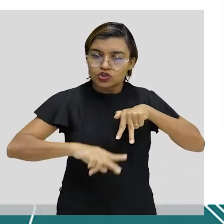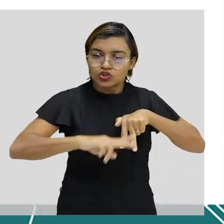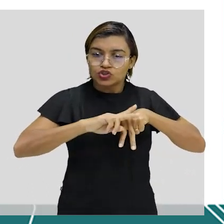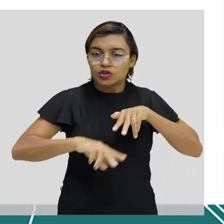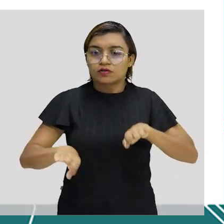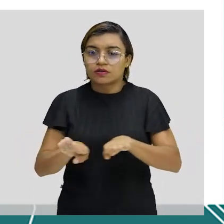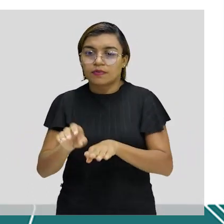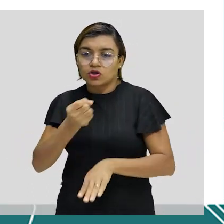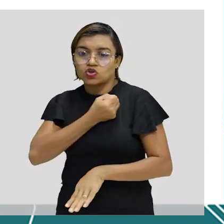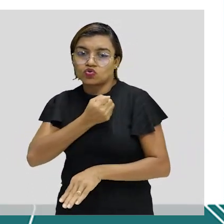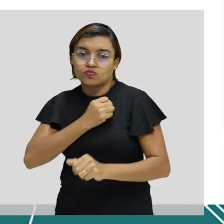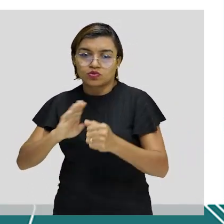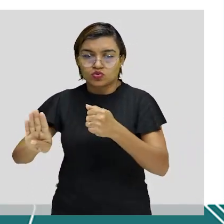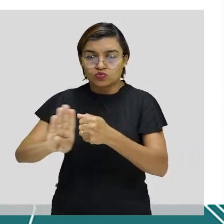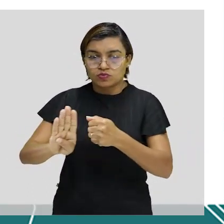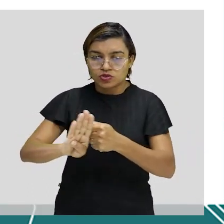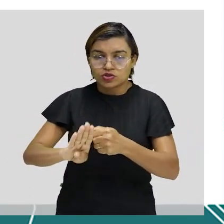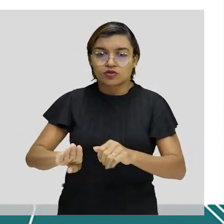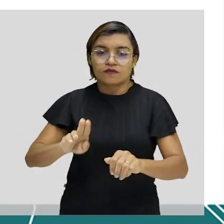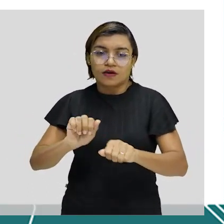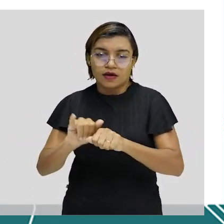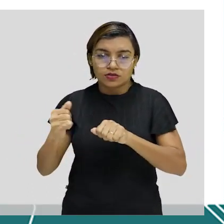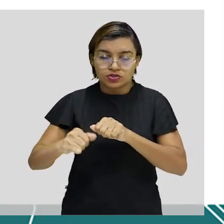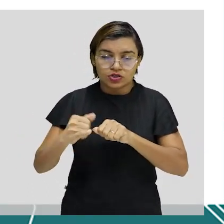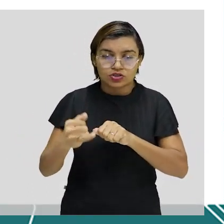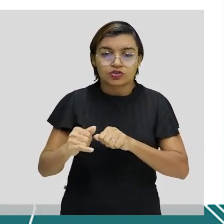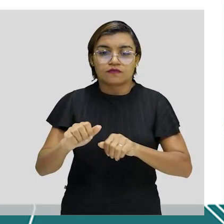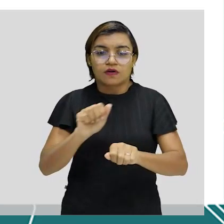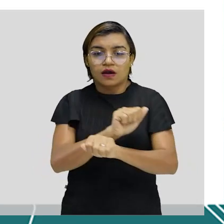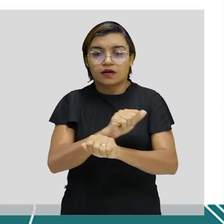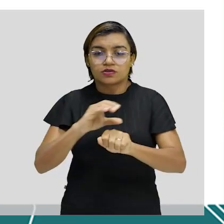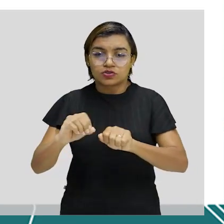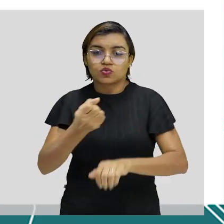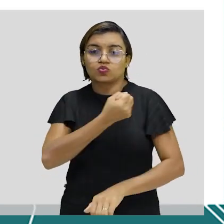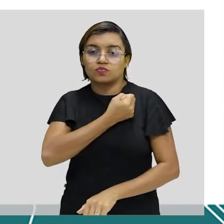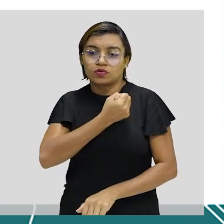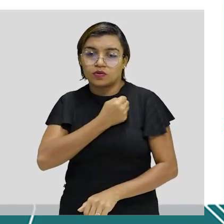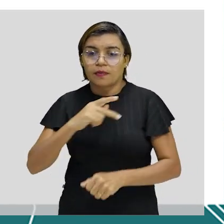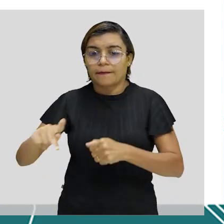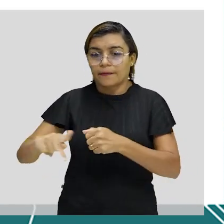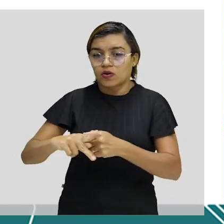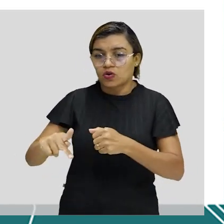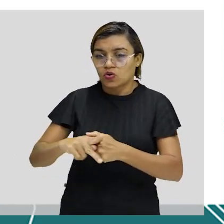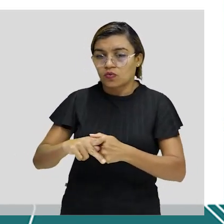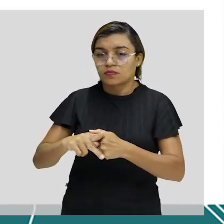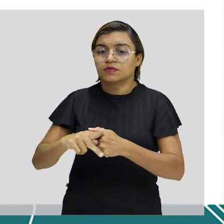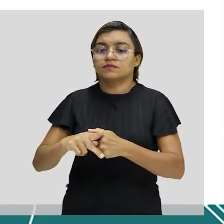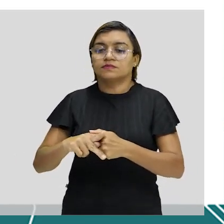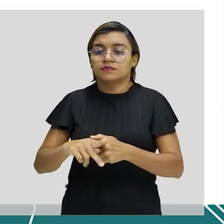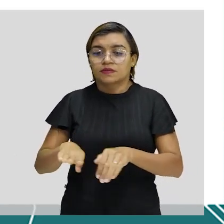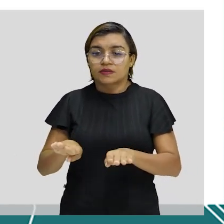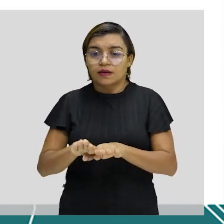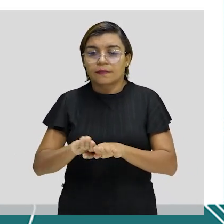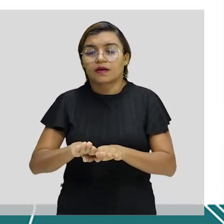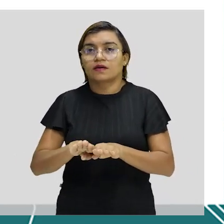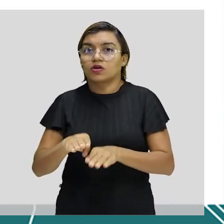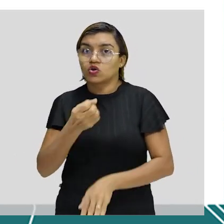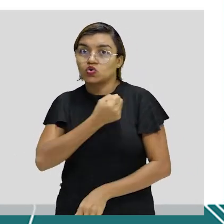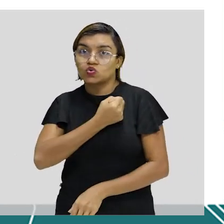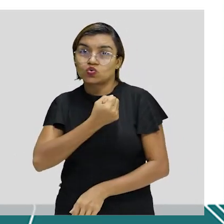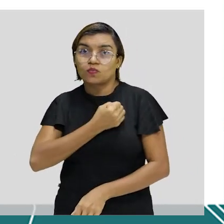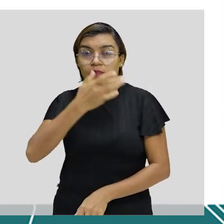verbal, entre substantivo, adjetivo, artigo, numeral, pronome, número,